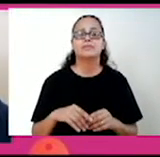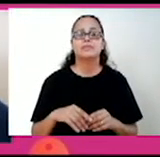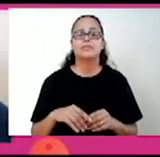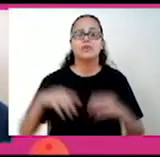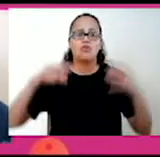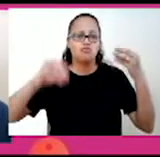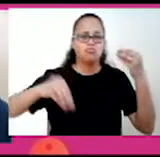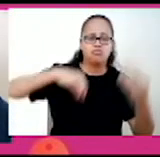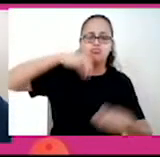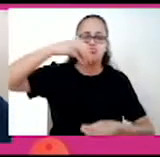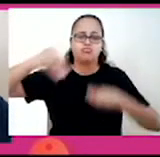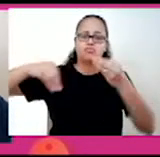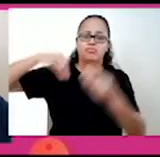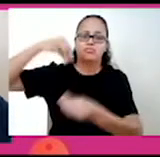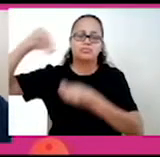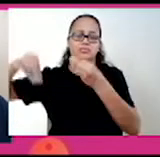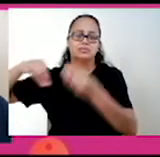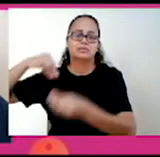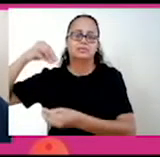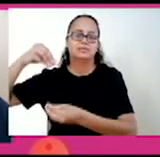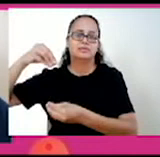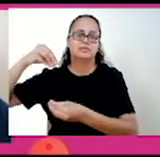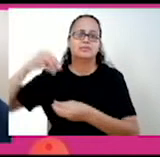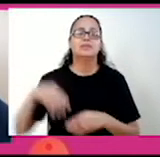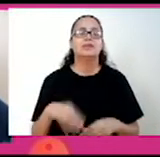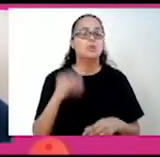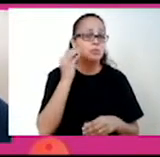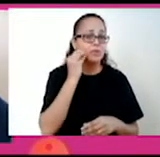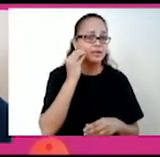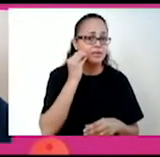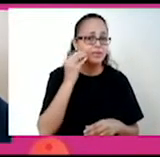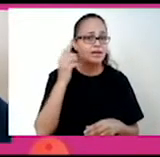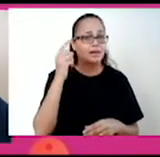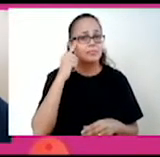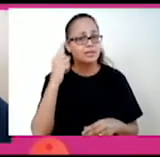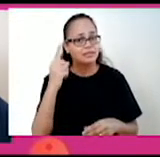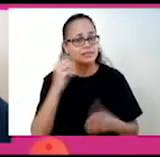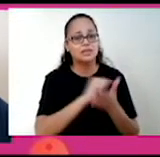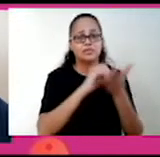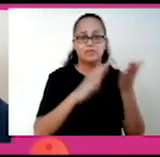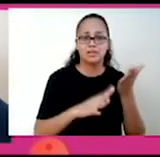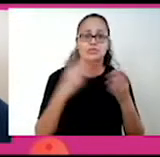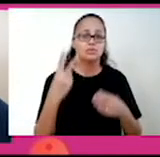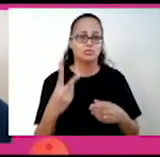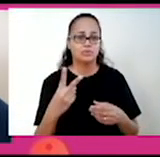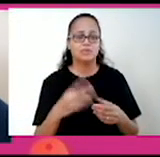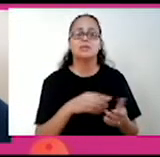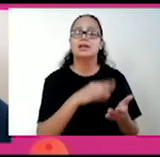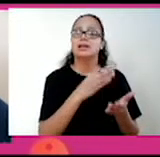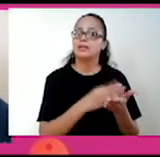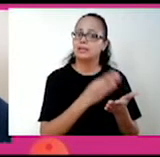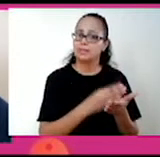né, os ciclones, né, os tufões, vamos tentar pensar a resolução da atividade 2 da página